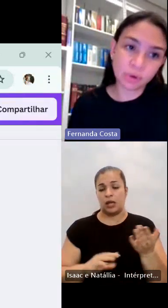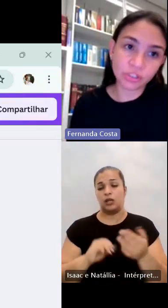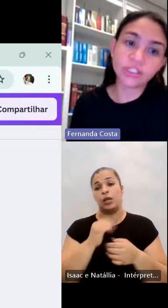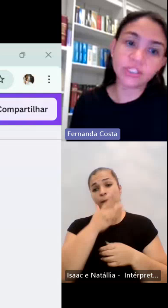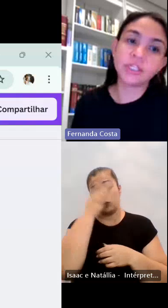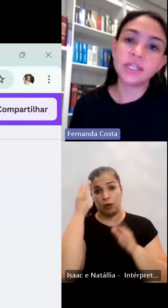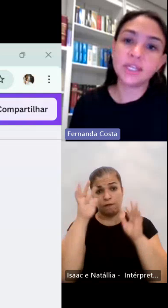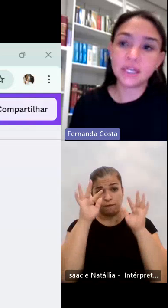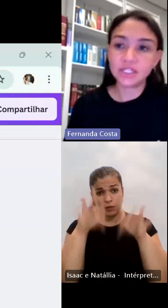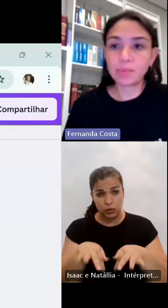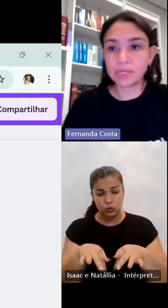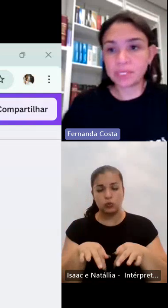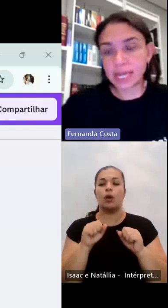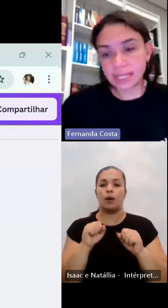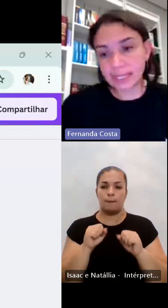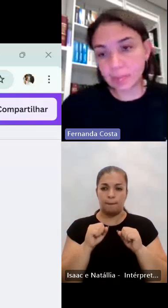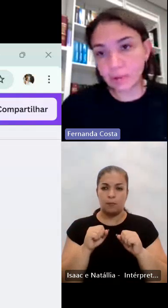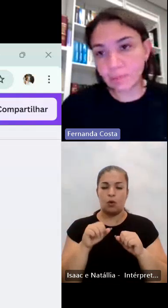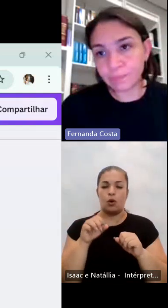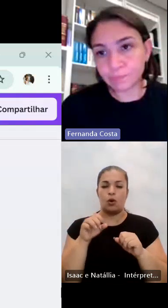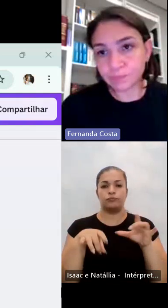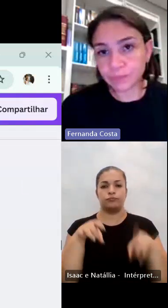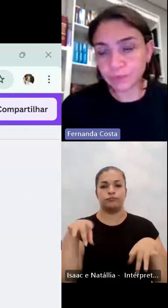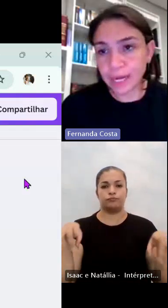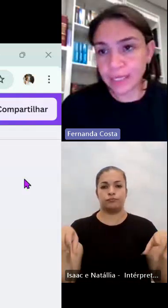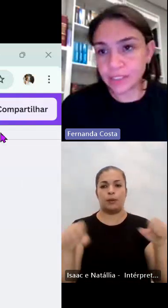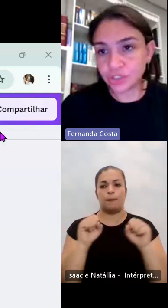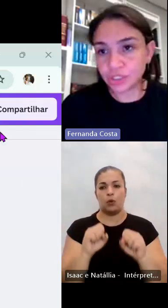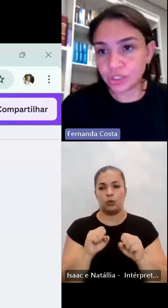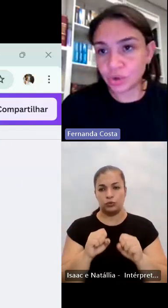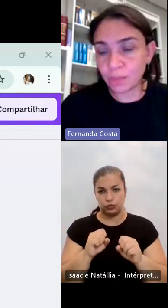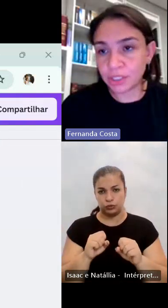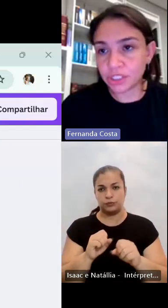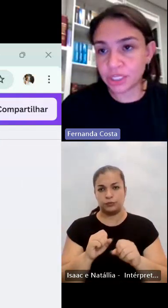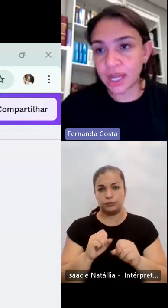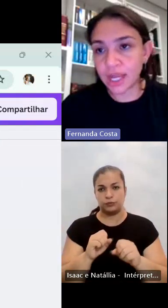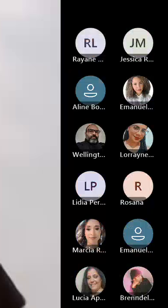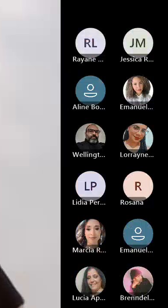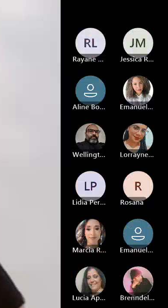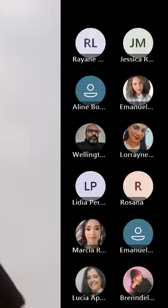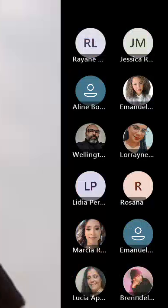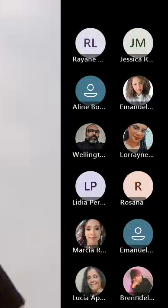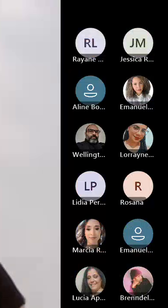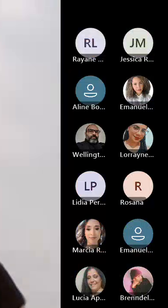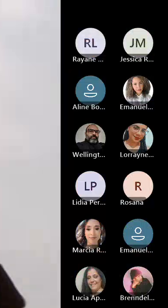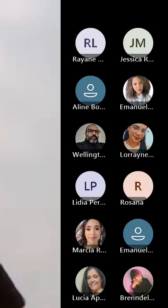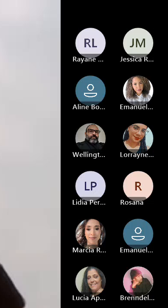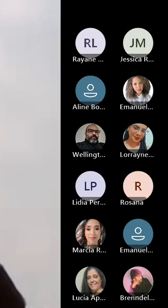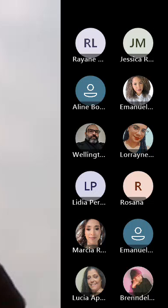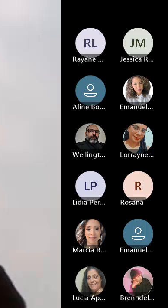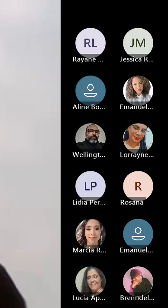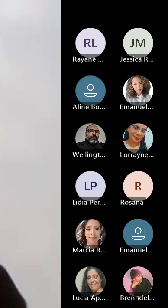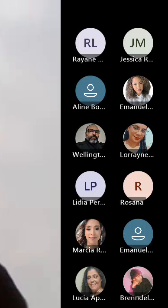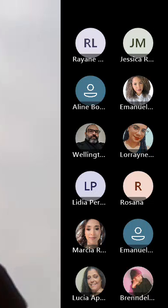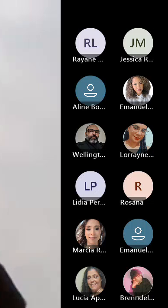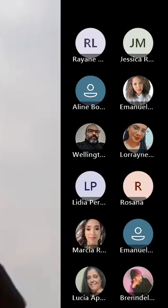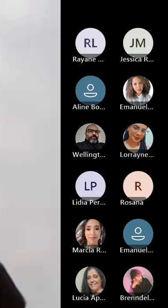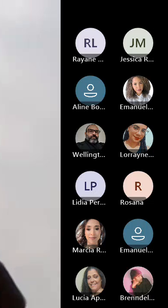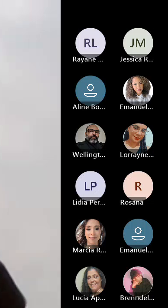já pode sair, tá bom? Vou parar aqui de compartilhar, vou parar a gravação.